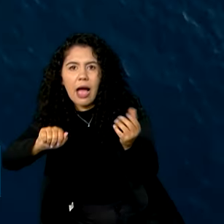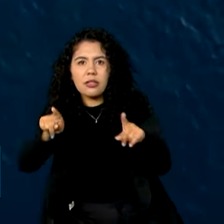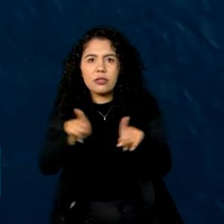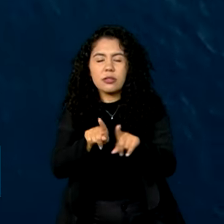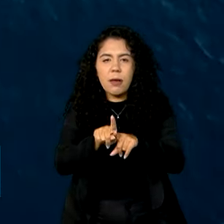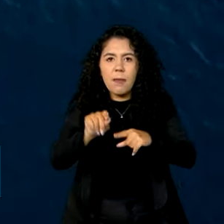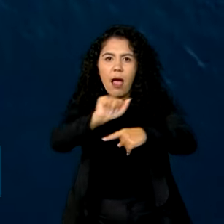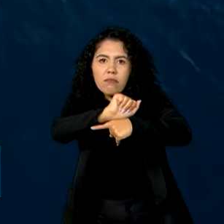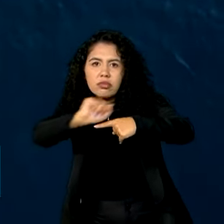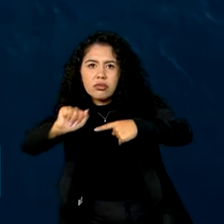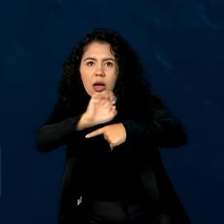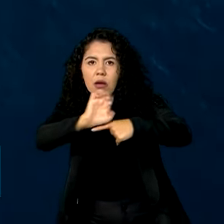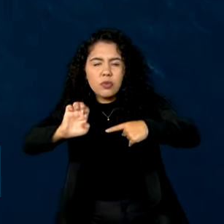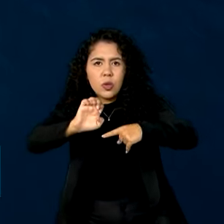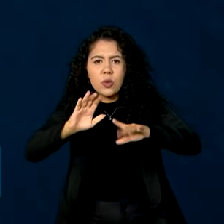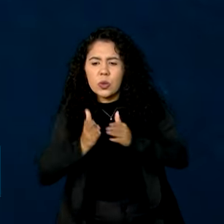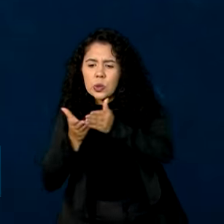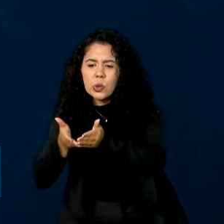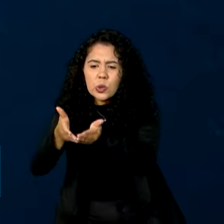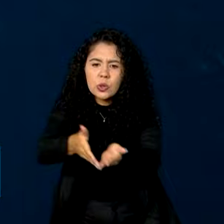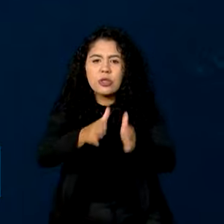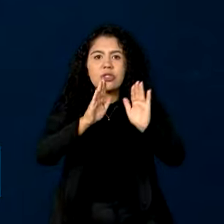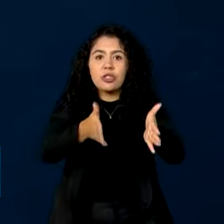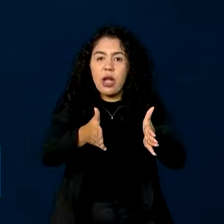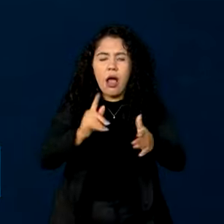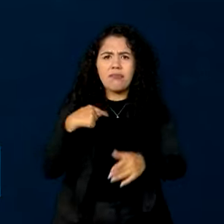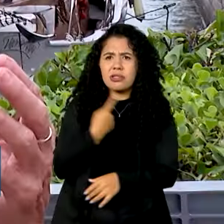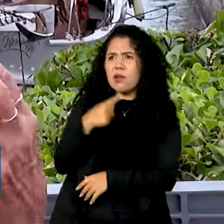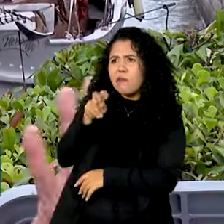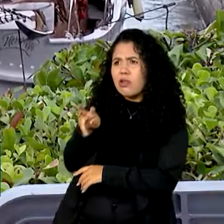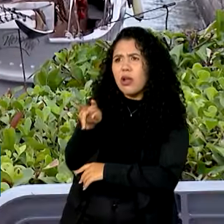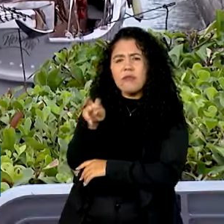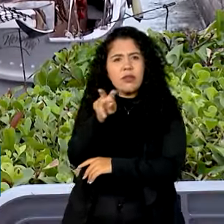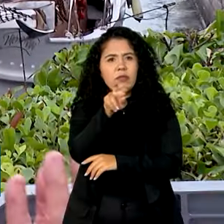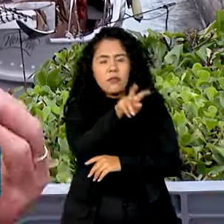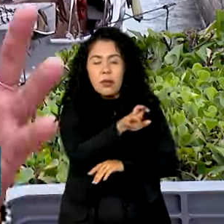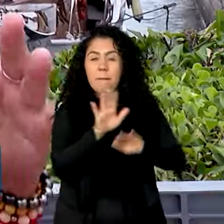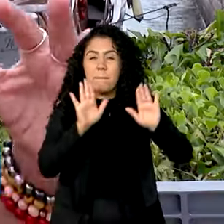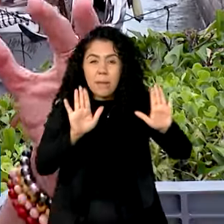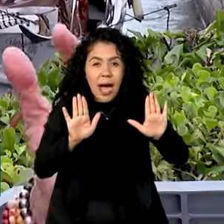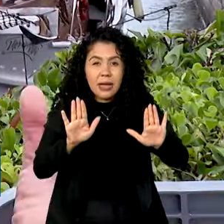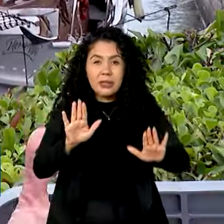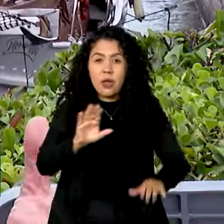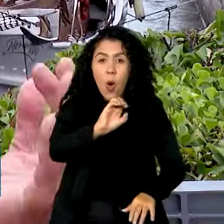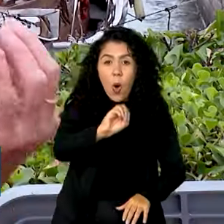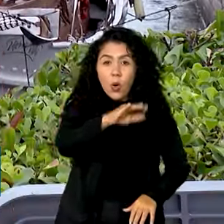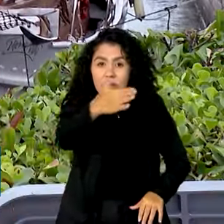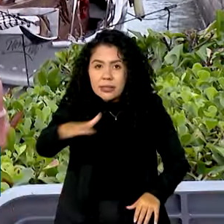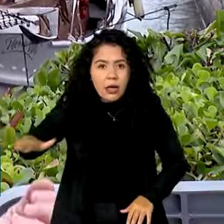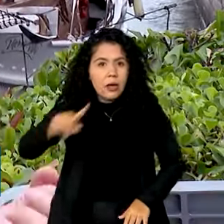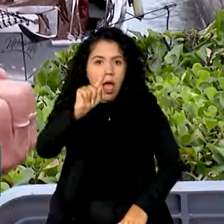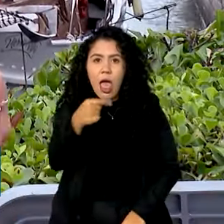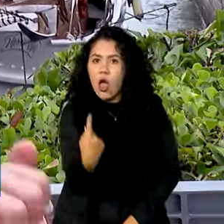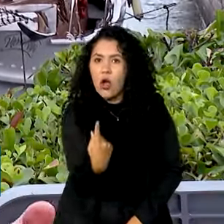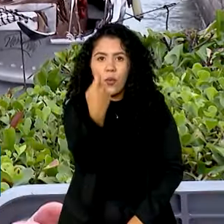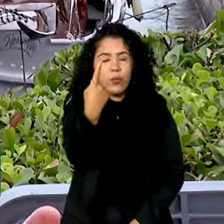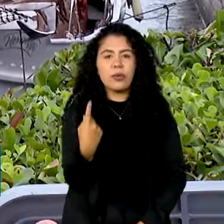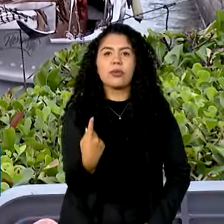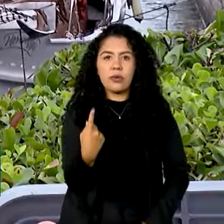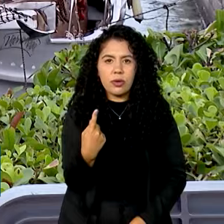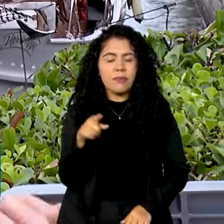Atlântico, são todos os oceanos que a gente passa, mas o oceano é um elemento só. E as pessoas estão